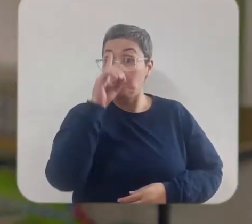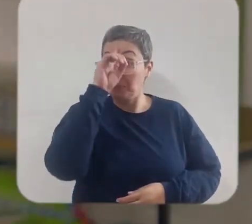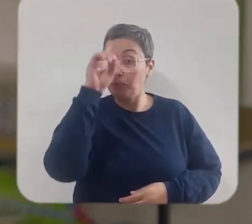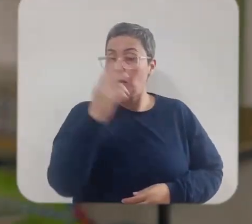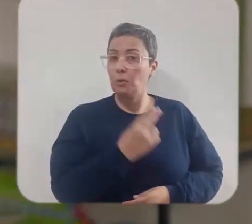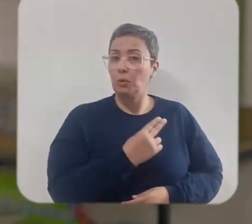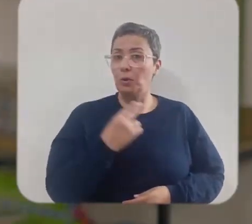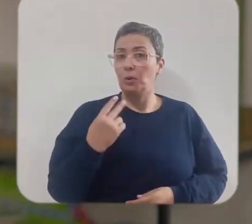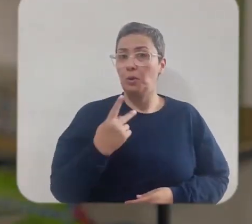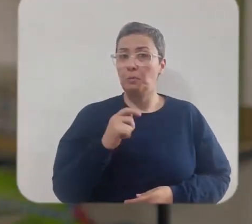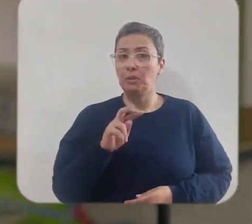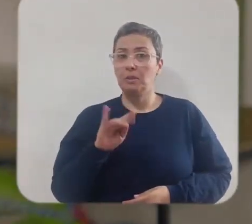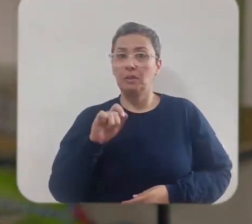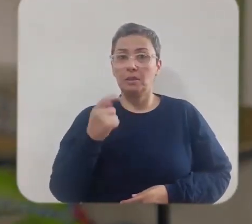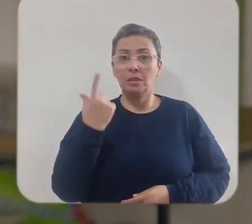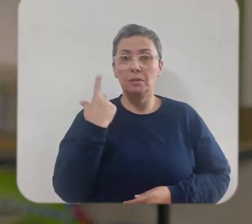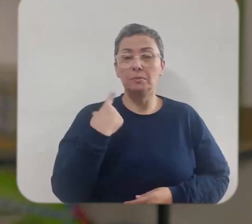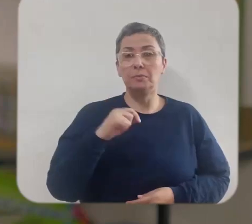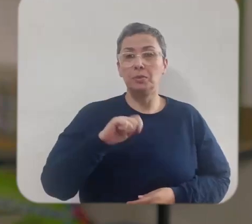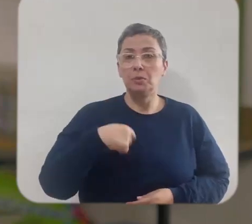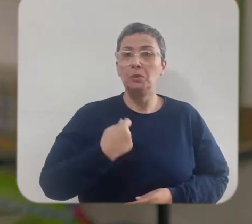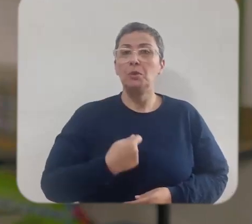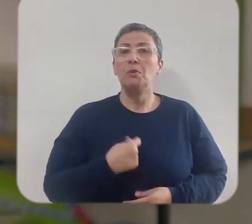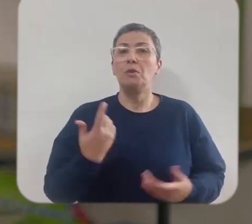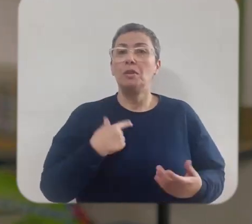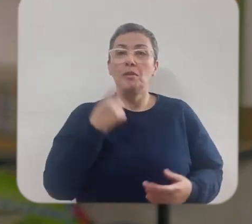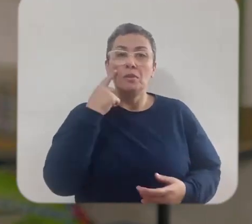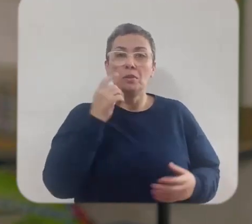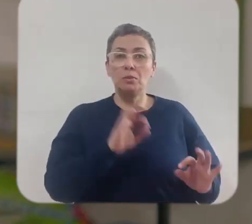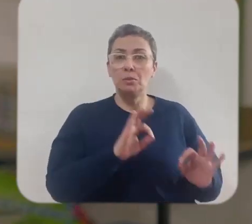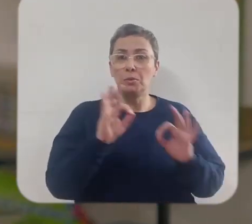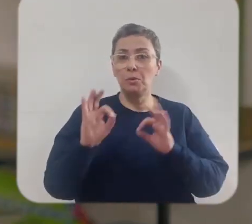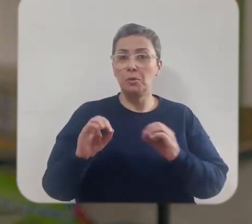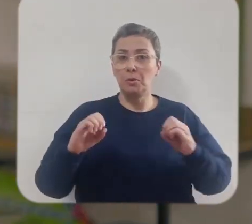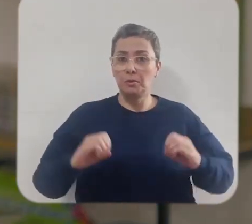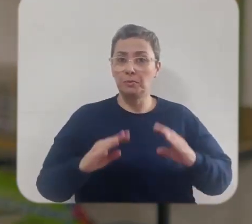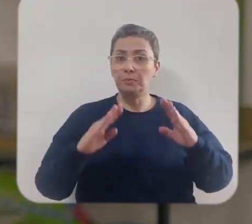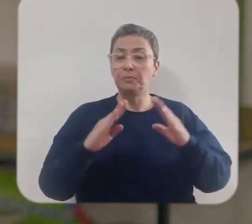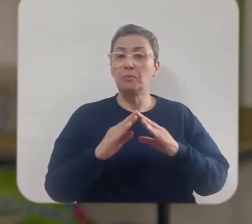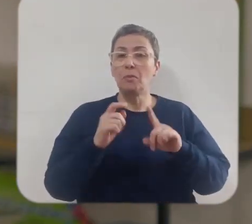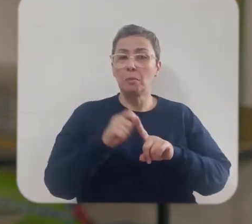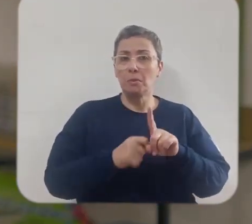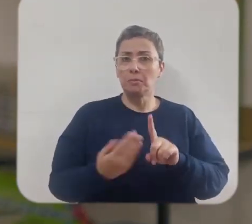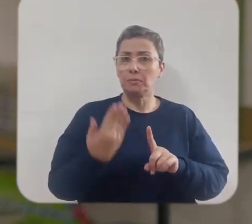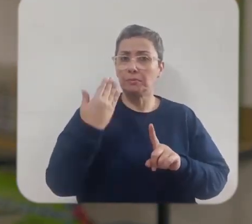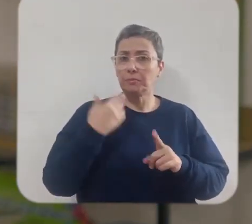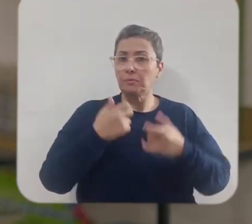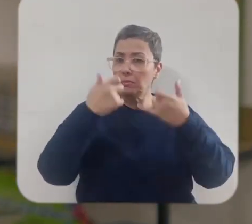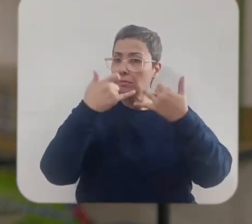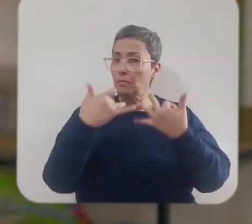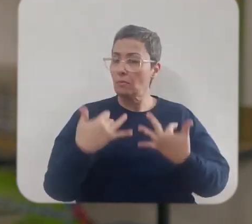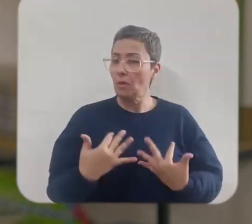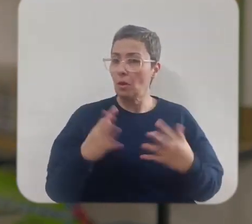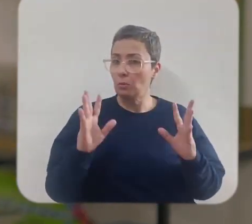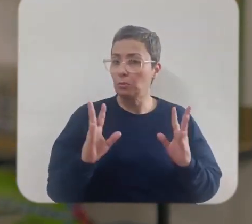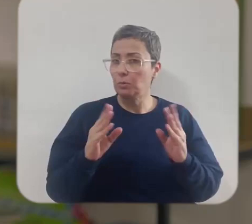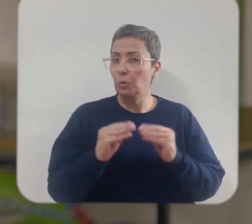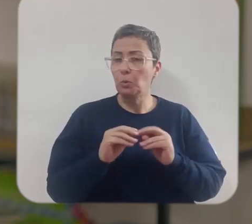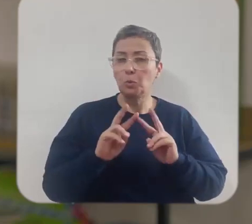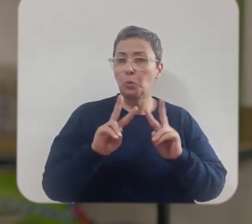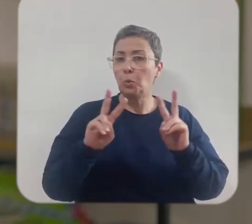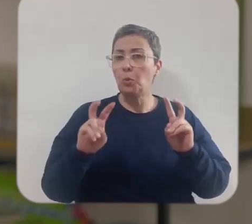dia, me chamo Patrícia, você está assistindo ao programa Saberes em Casa. Bom, mês passado eu falei um pouco com